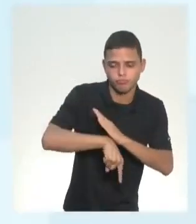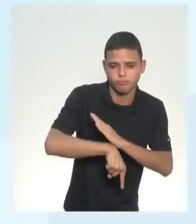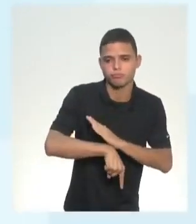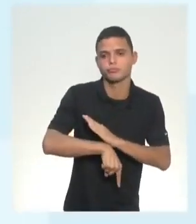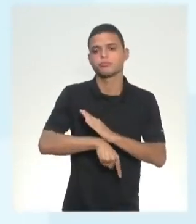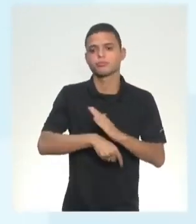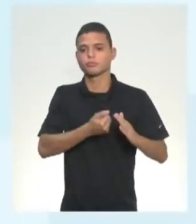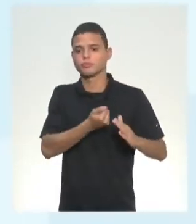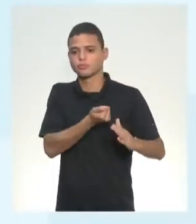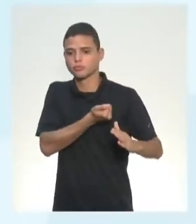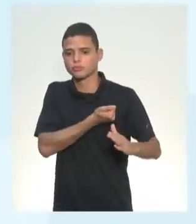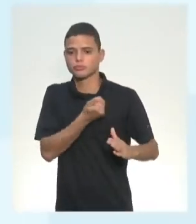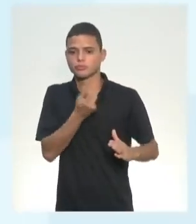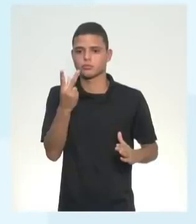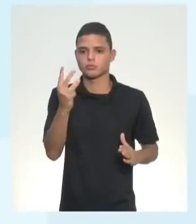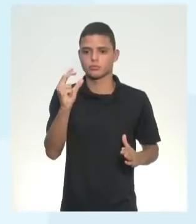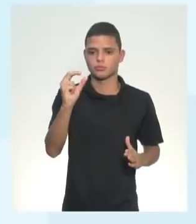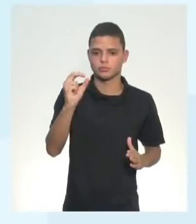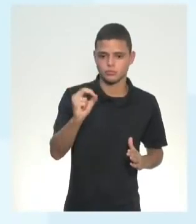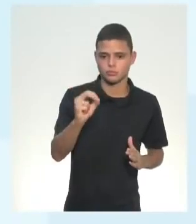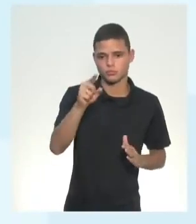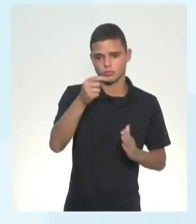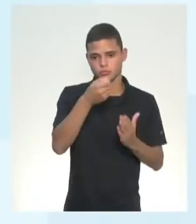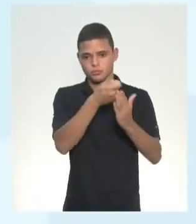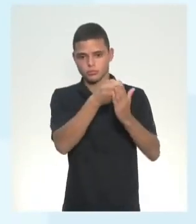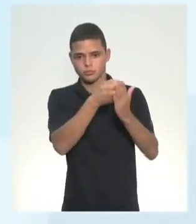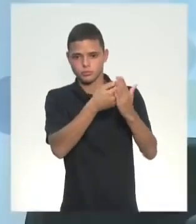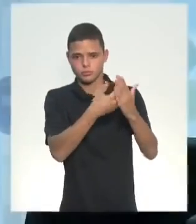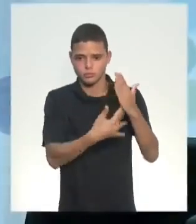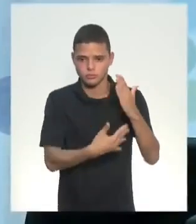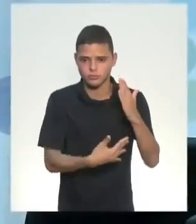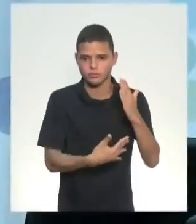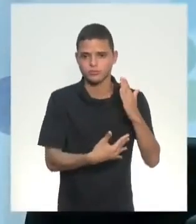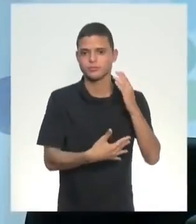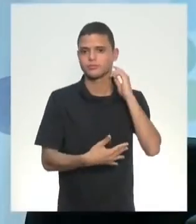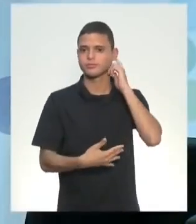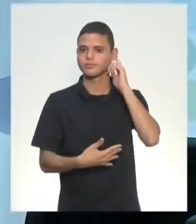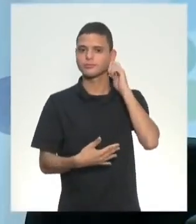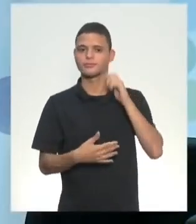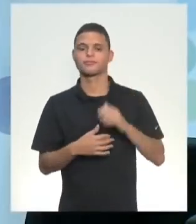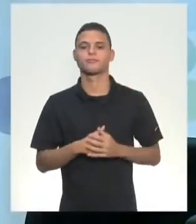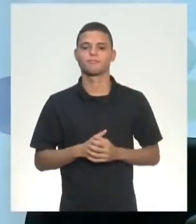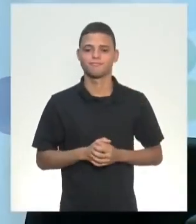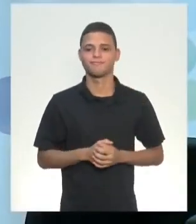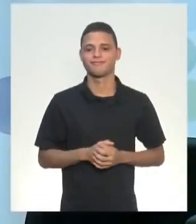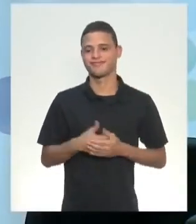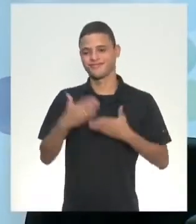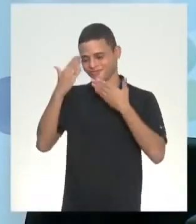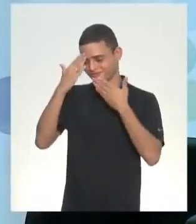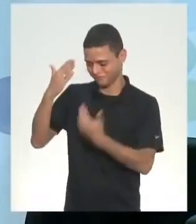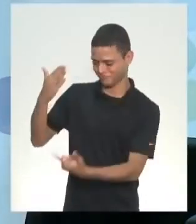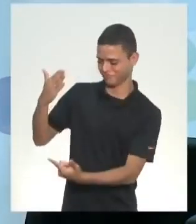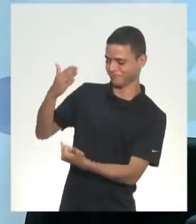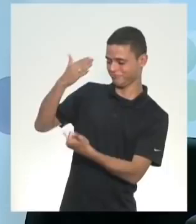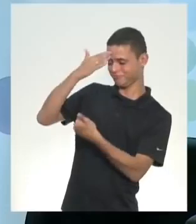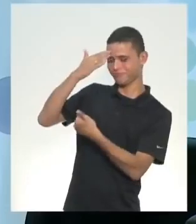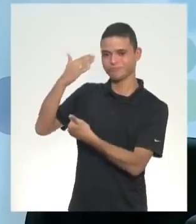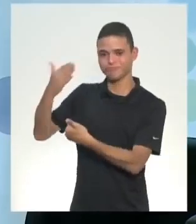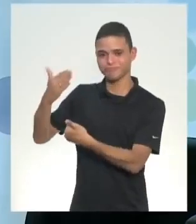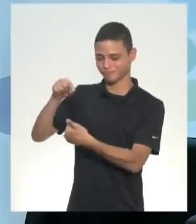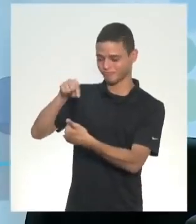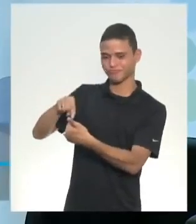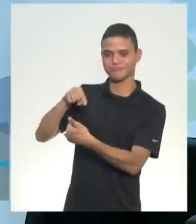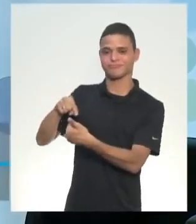que vocês possam fazer essa atividade. Obrigado, né? Alguém me elogiando, graças a Deus. Professores, vocês também são os amores. Vocês